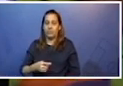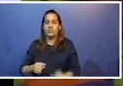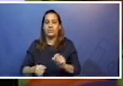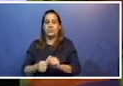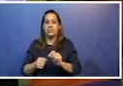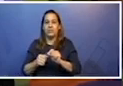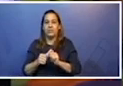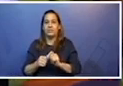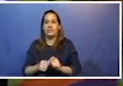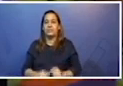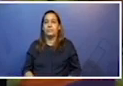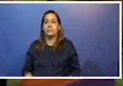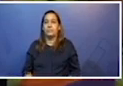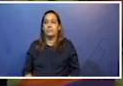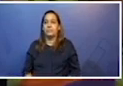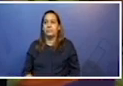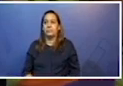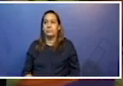e copia.